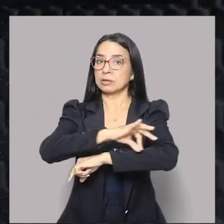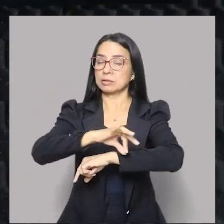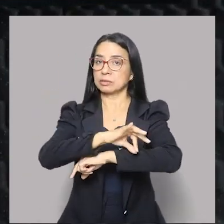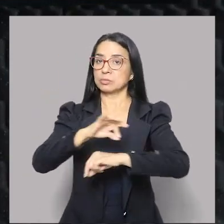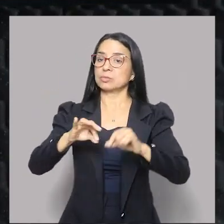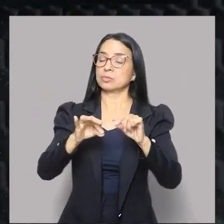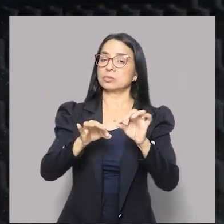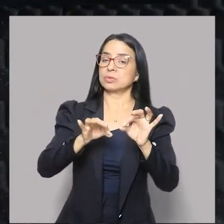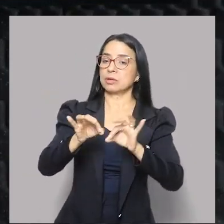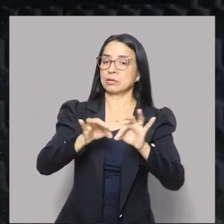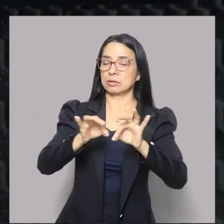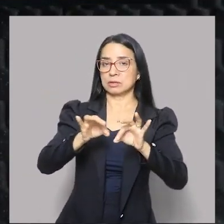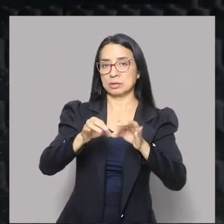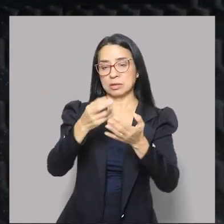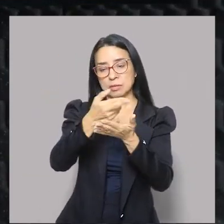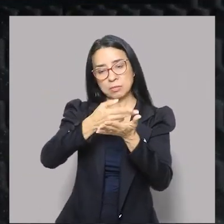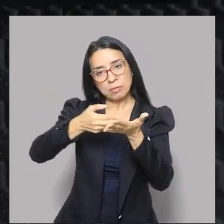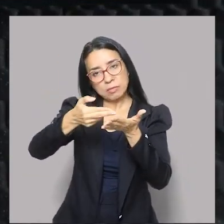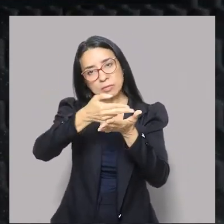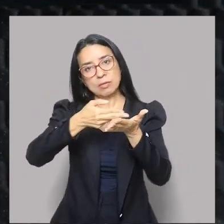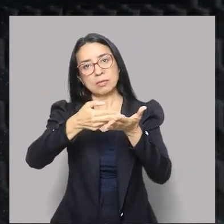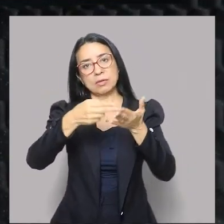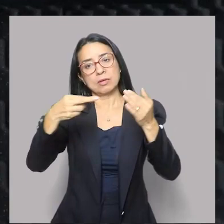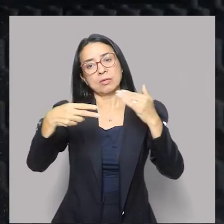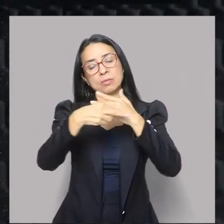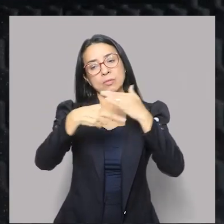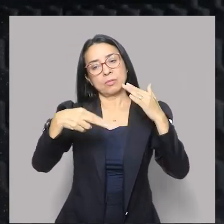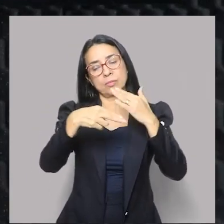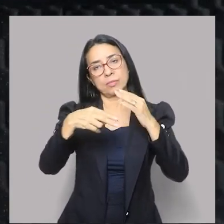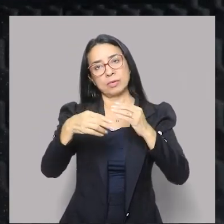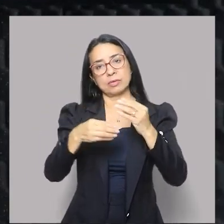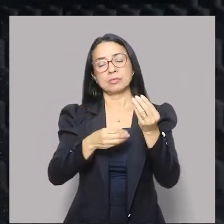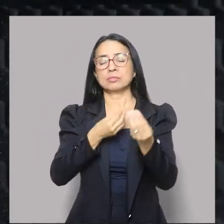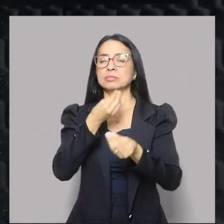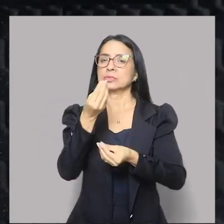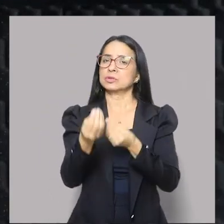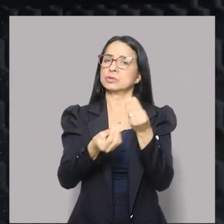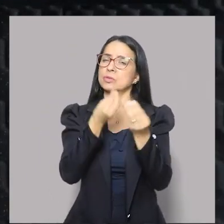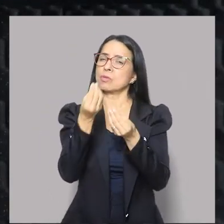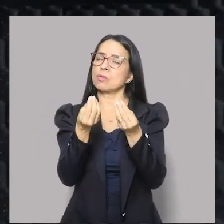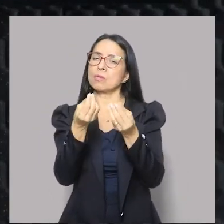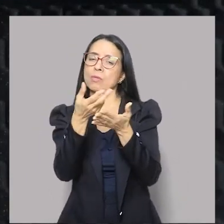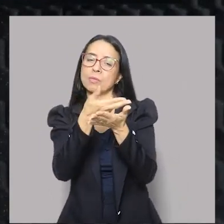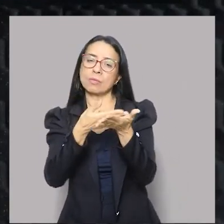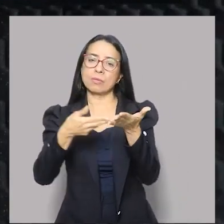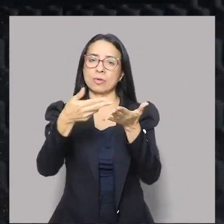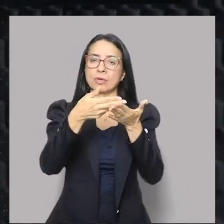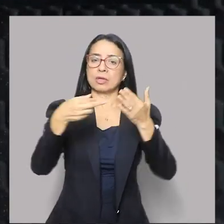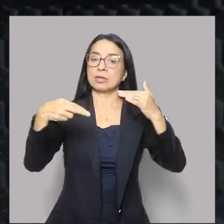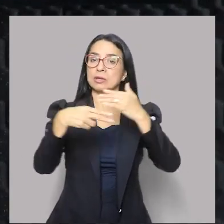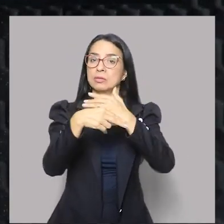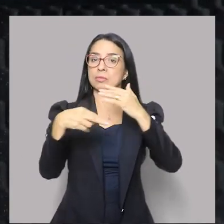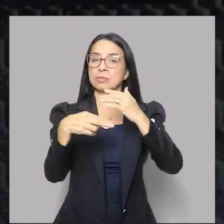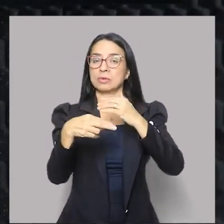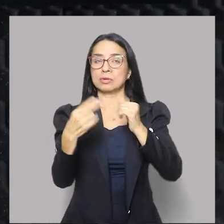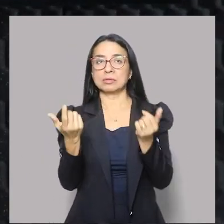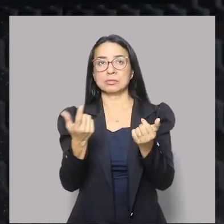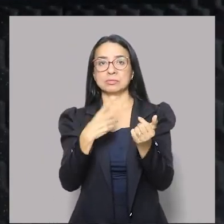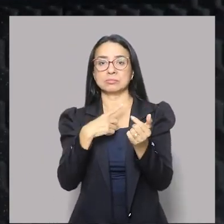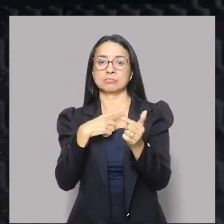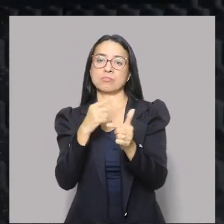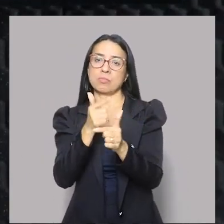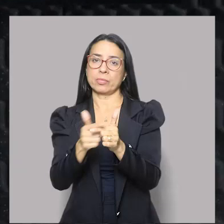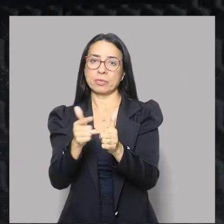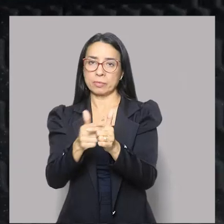com as palavras defensiva, ofensiva. Então, de que maneira esse desenho urbano tem sido aí prejudicial